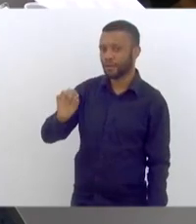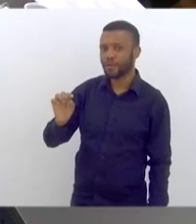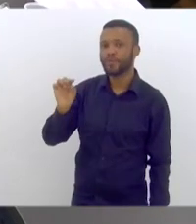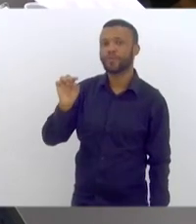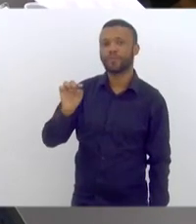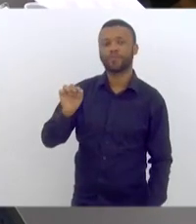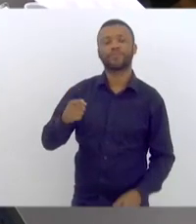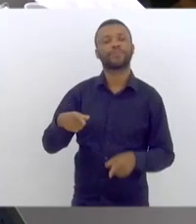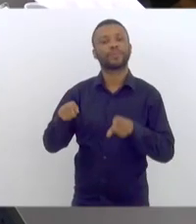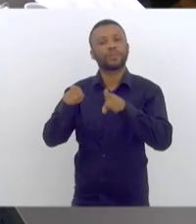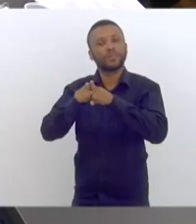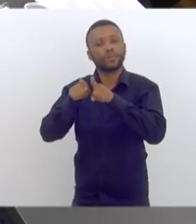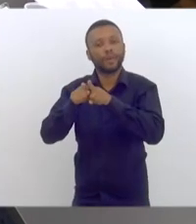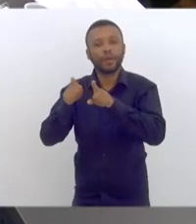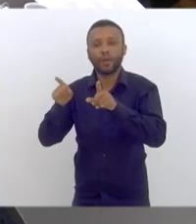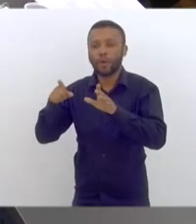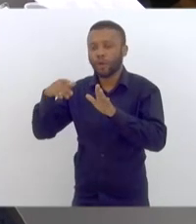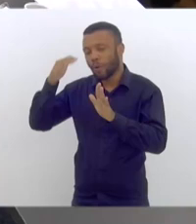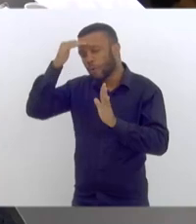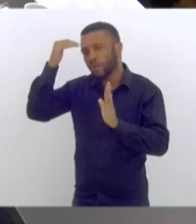ele também cumpriu